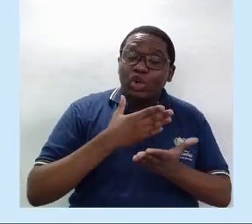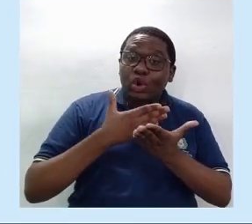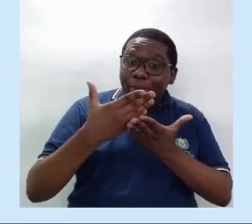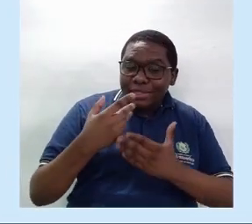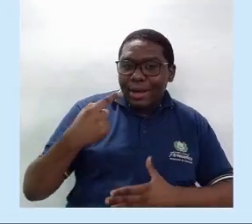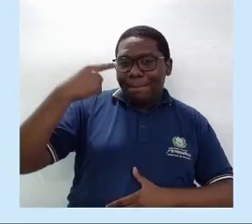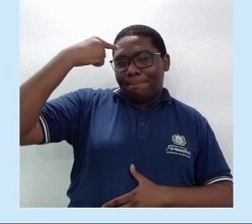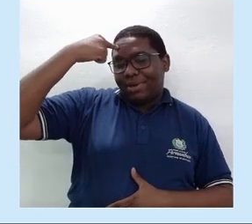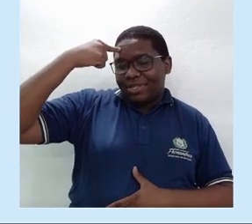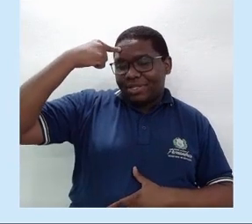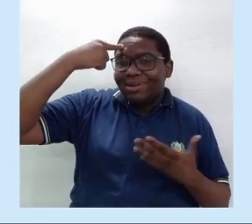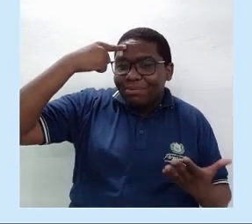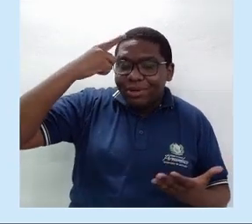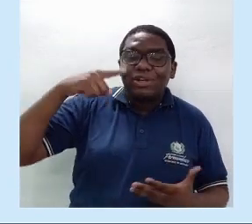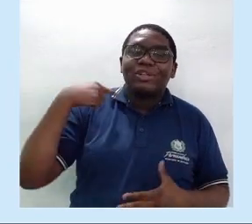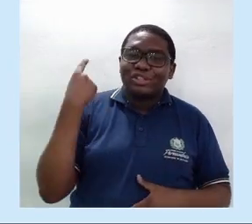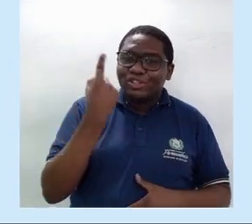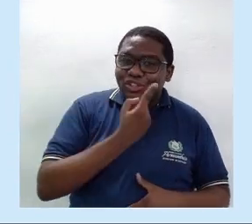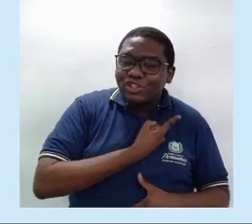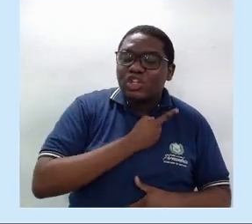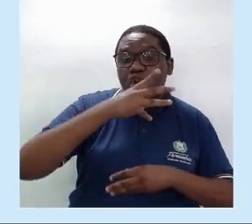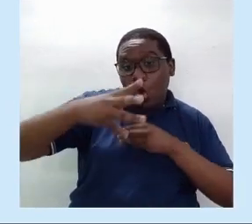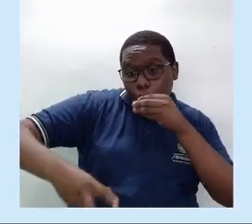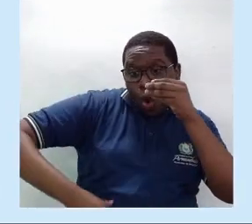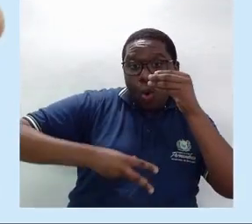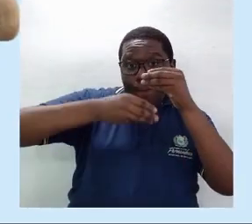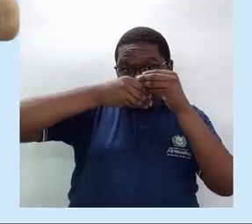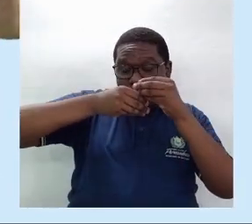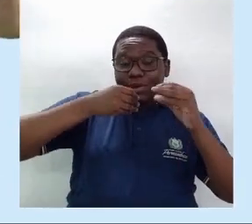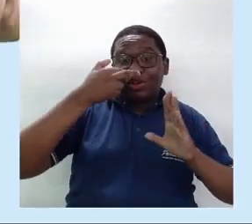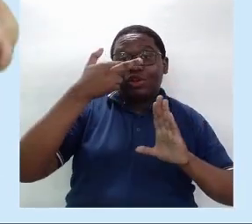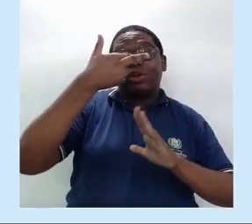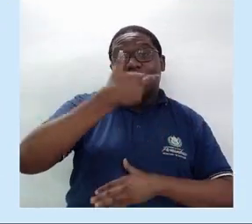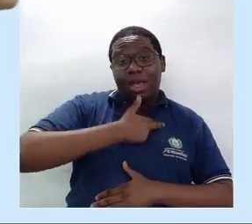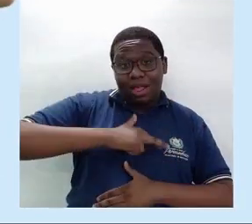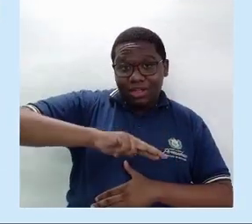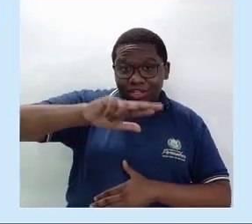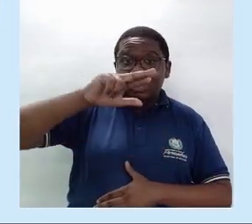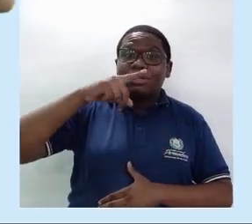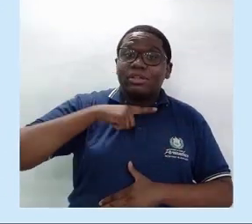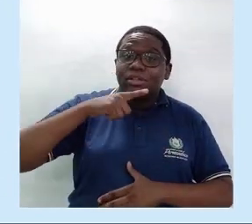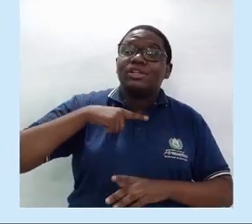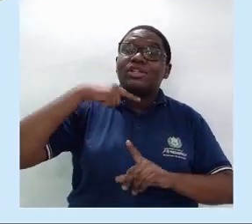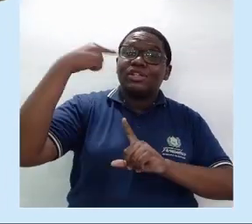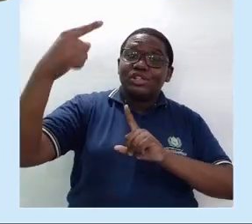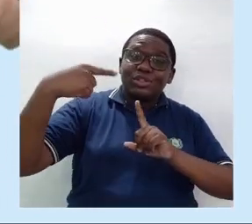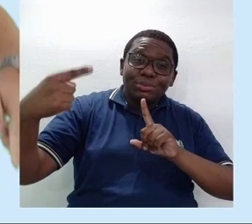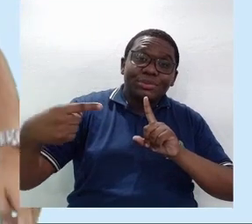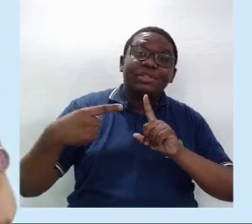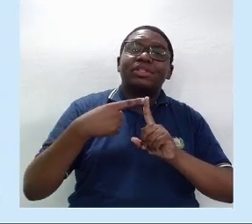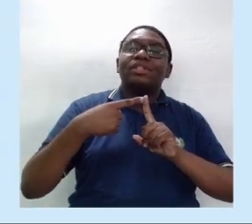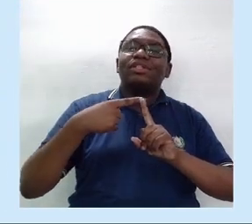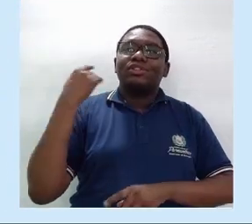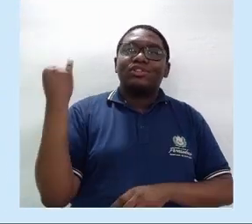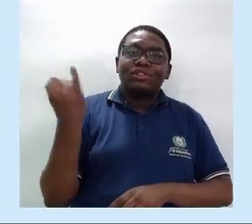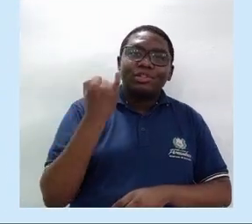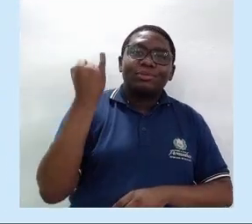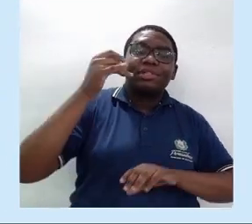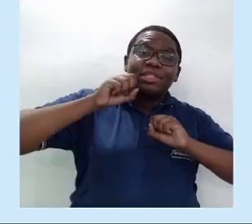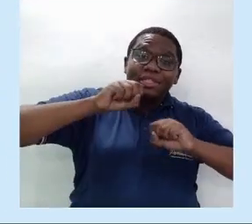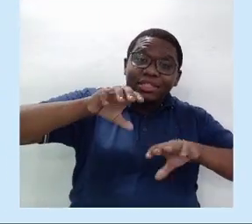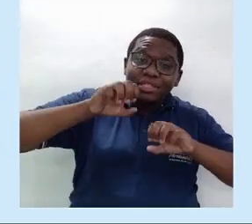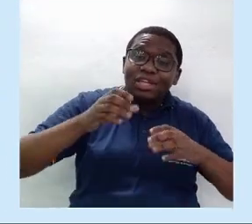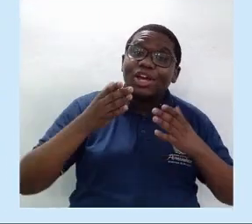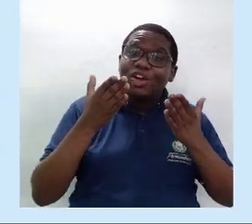Lembrem-se que o nosso componente de ensino religioso, nesta série, tem o objetivo máximo: ensinar